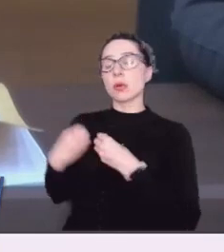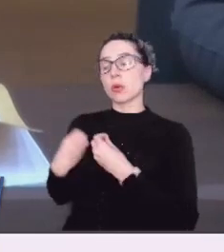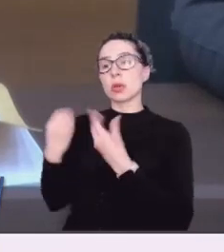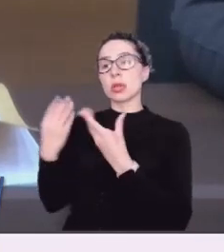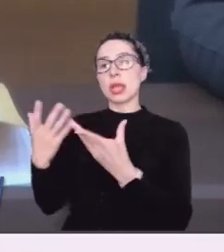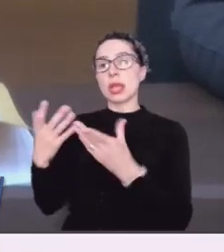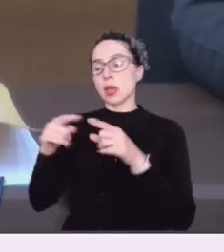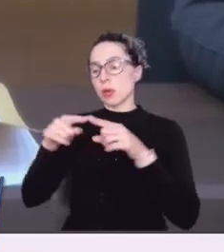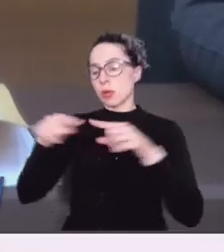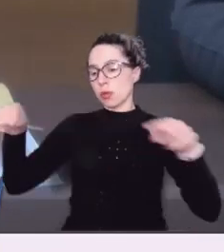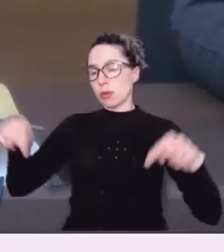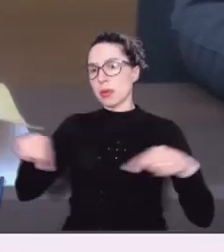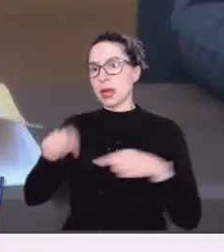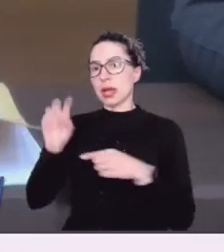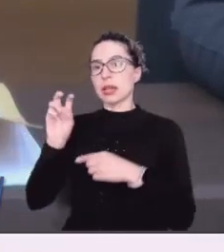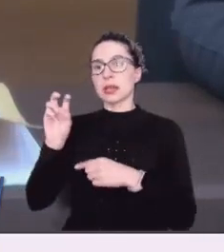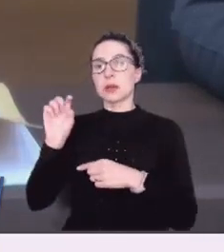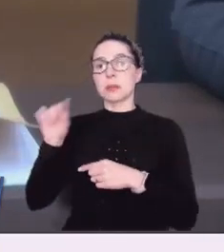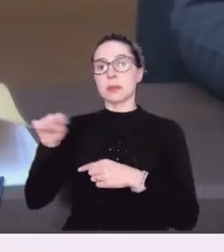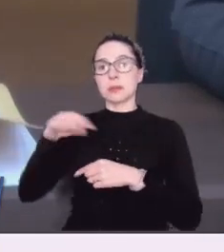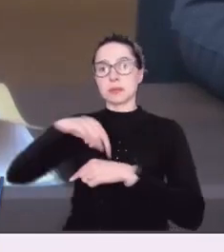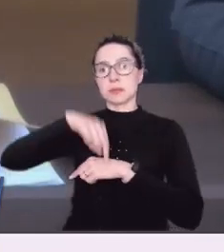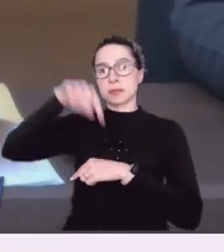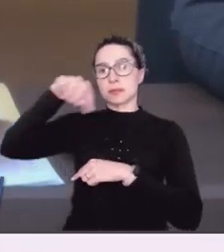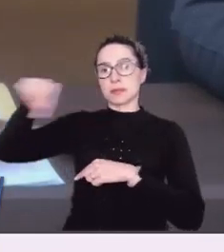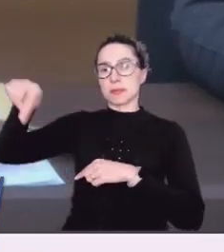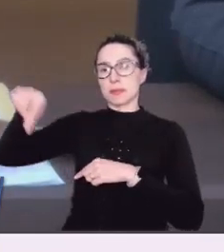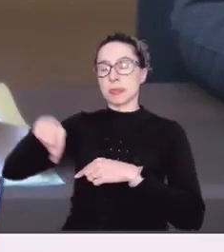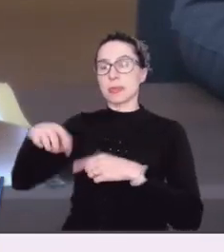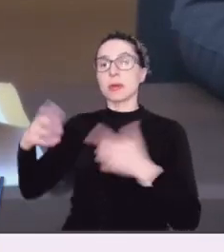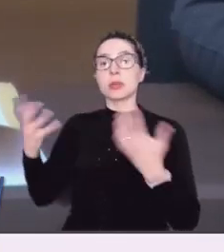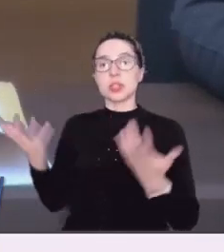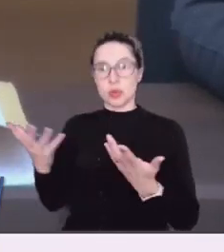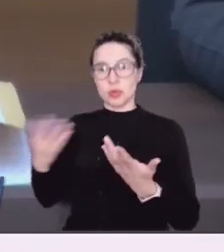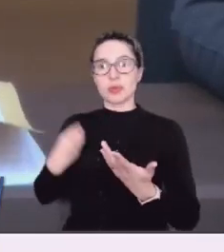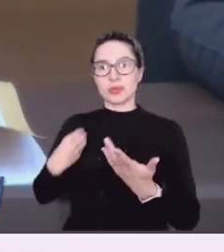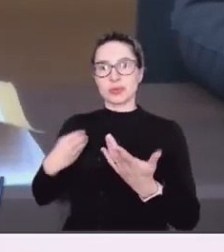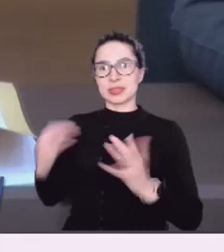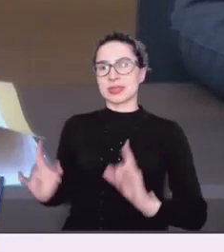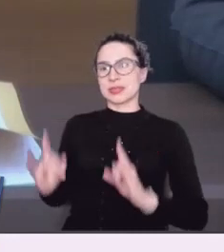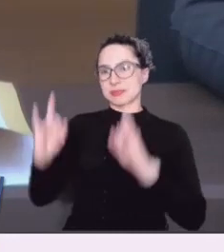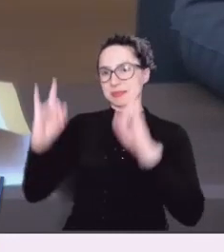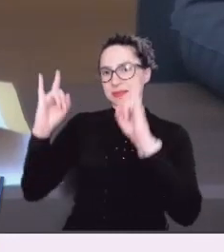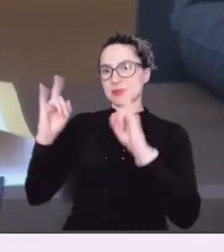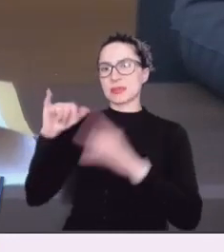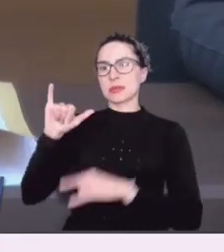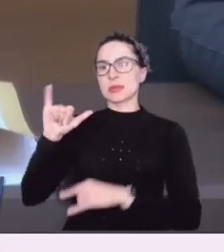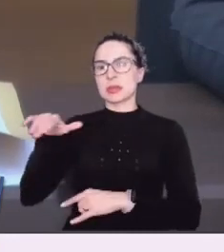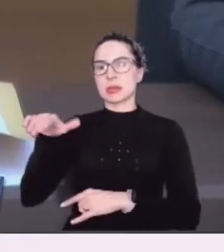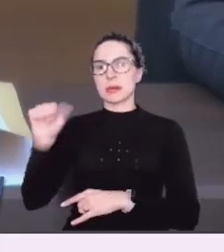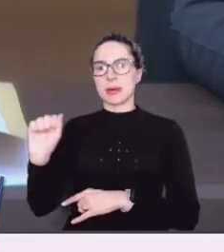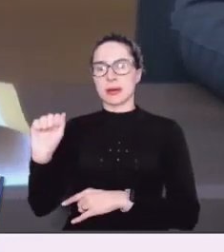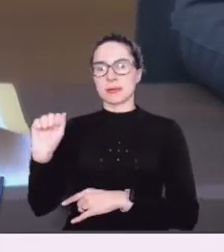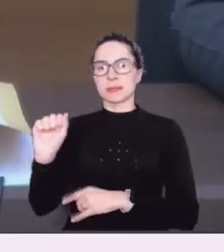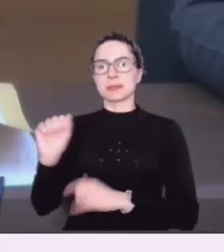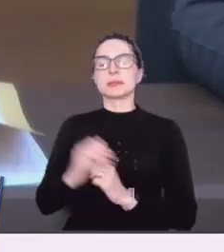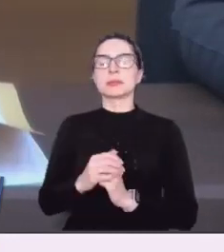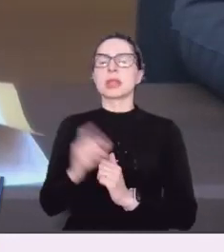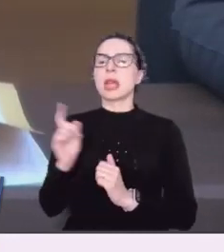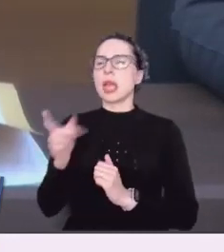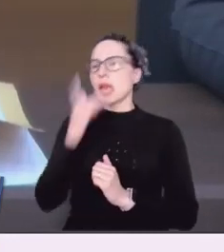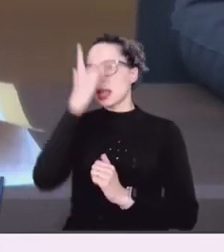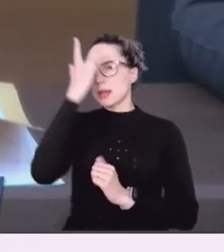metros quadrados, onde se encontra o IMA, hoje em dia. Foi uma pessoa